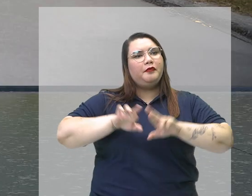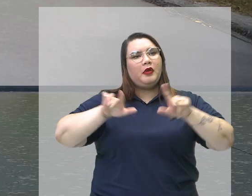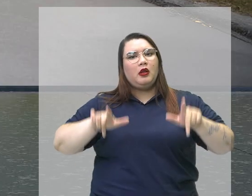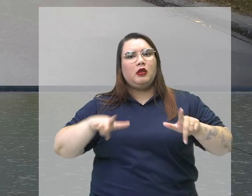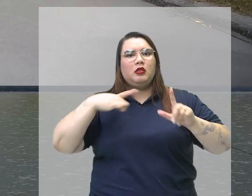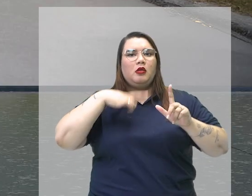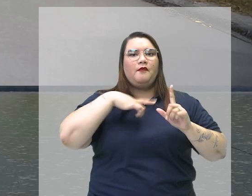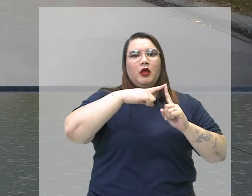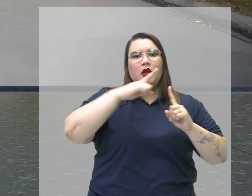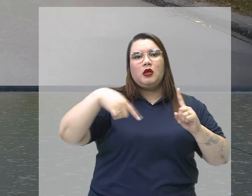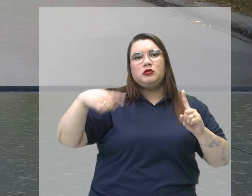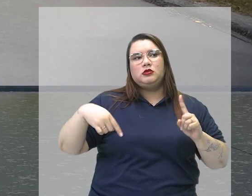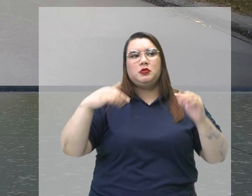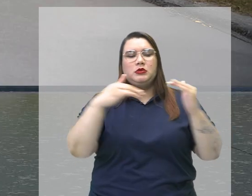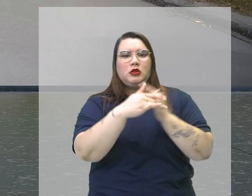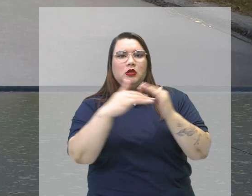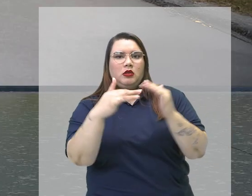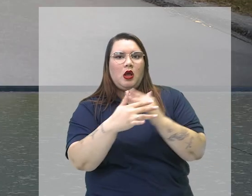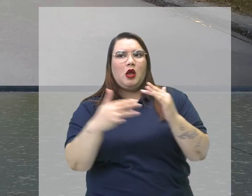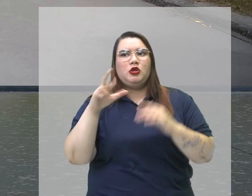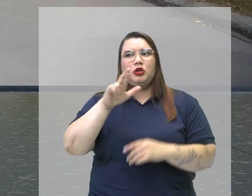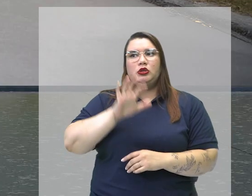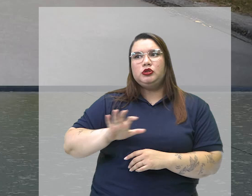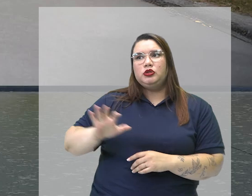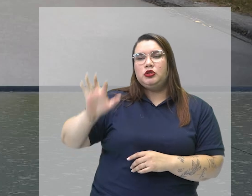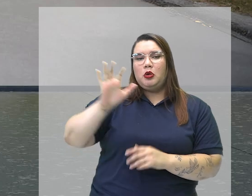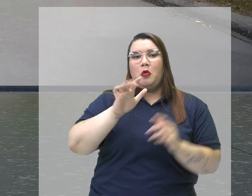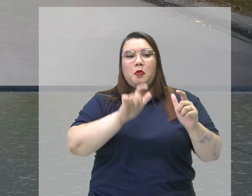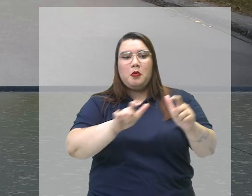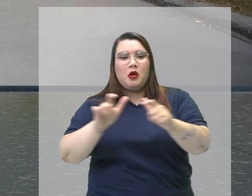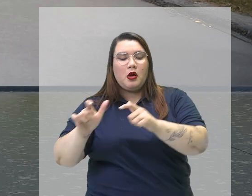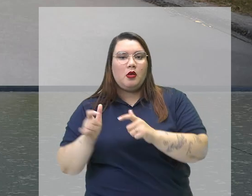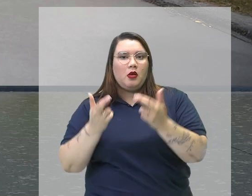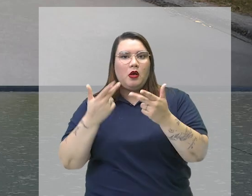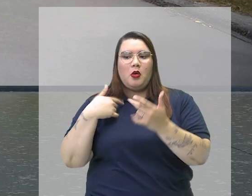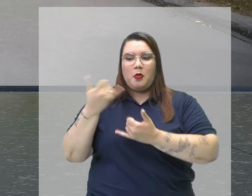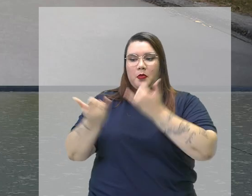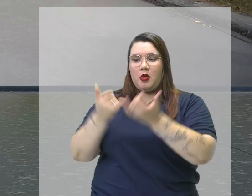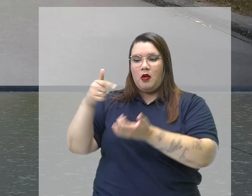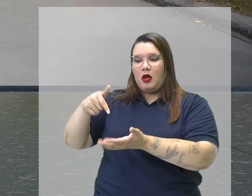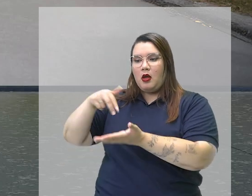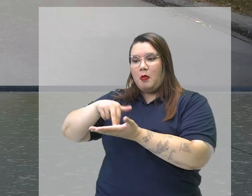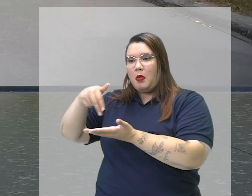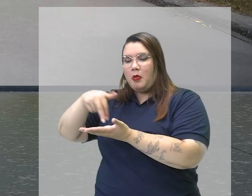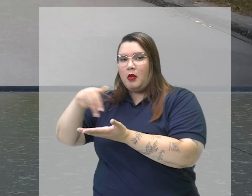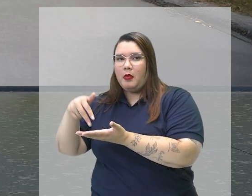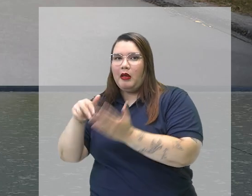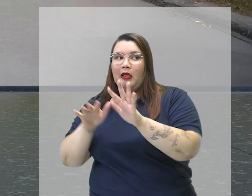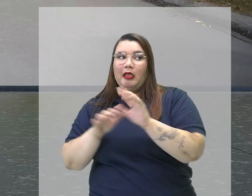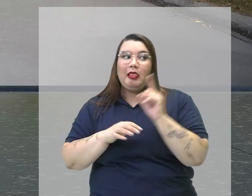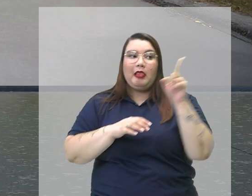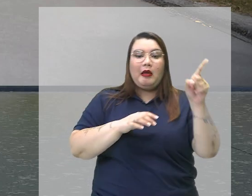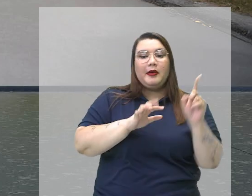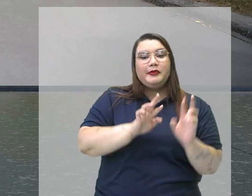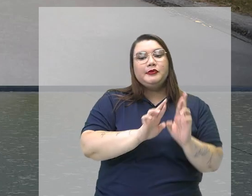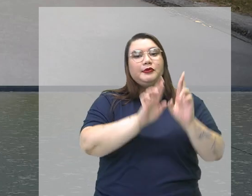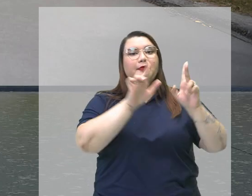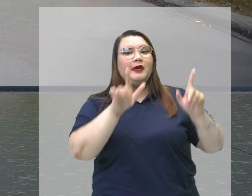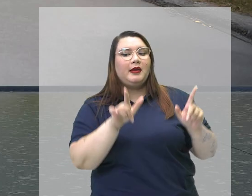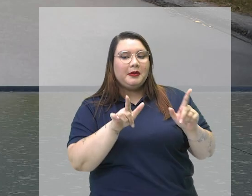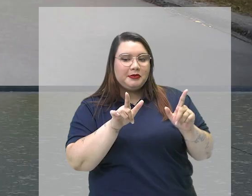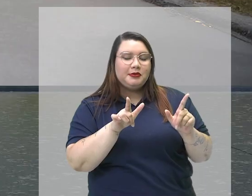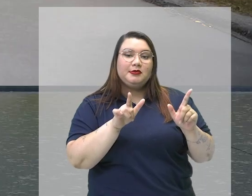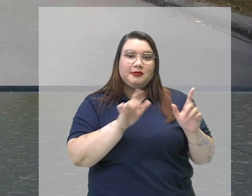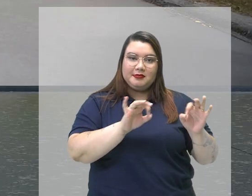para outra, de uma cidade para outra, de um bairro para o outro. A mesma forma que eu brinco de amarelinha aqui, não é a mesma forma